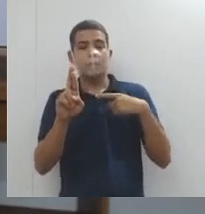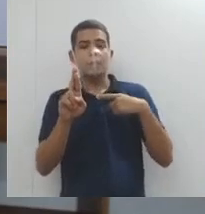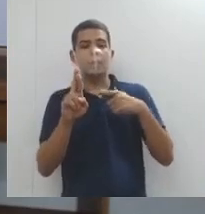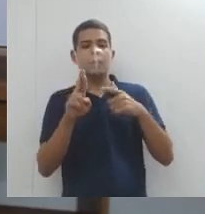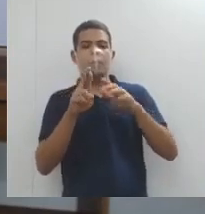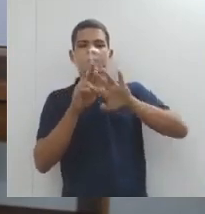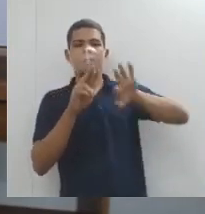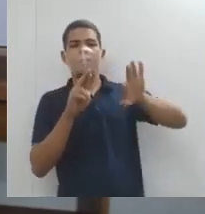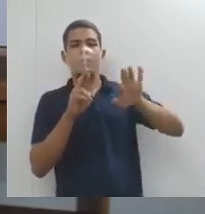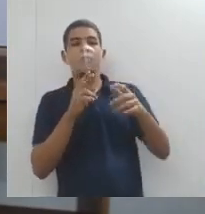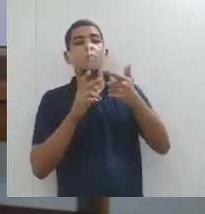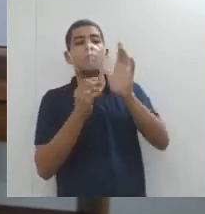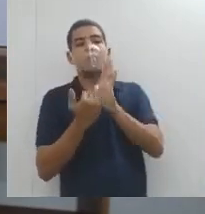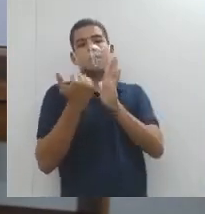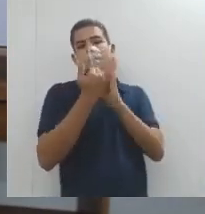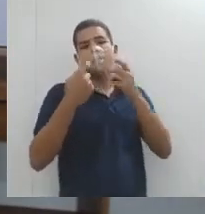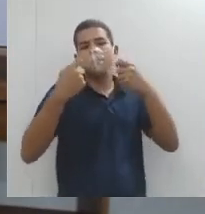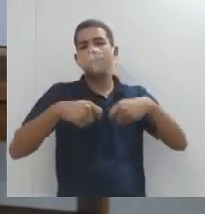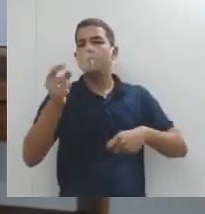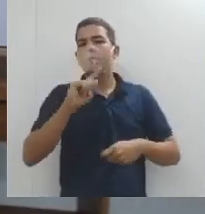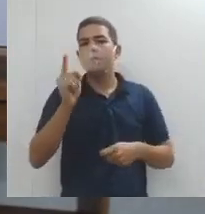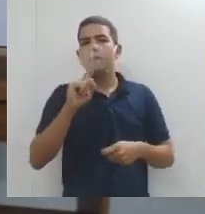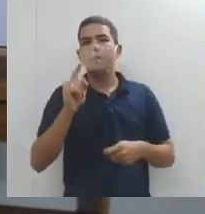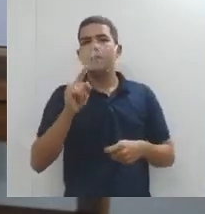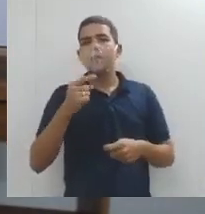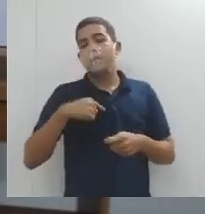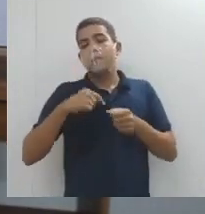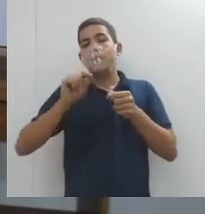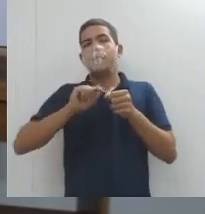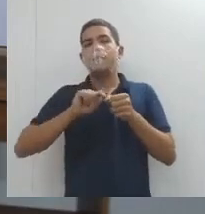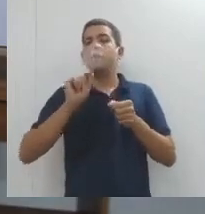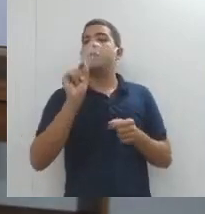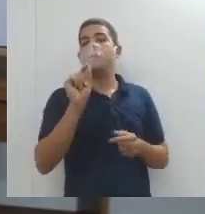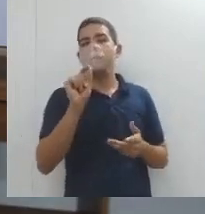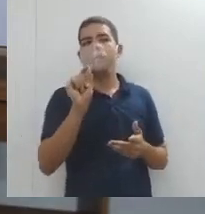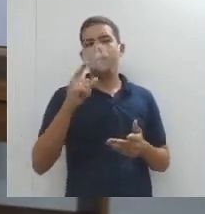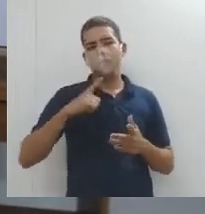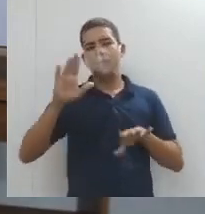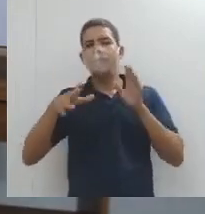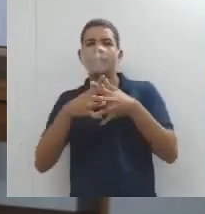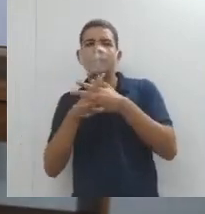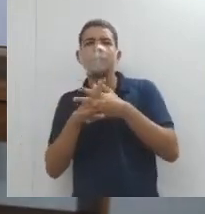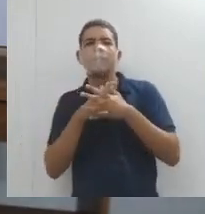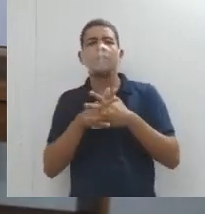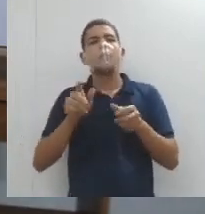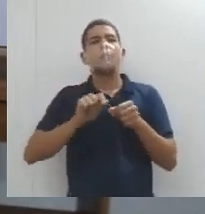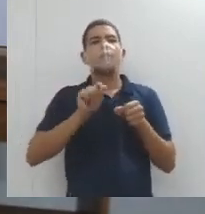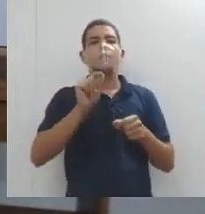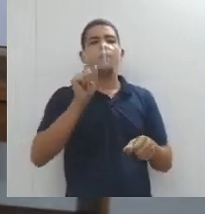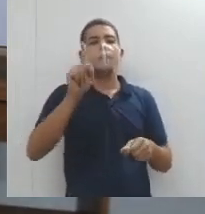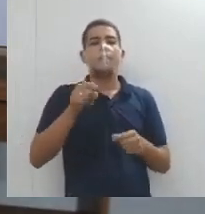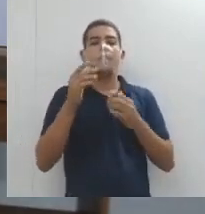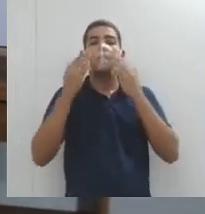tem um sentido completo. O que eu posso fazer, e que muitas pessoas confundem, o que eu posso fazer